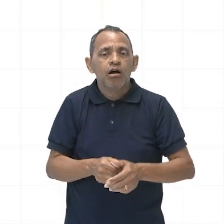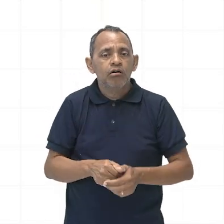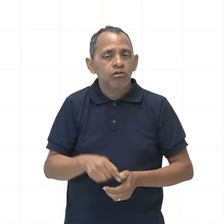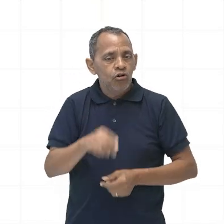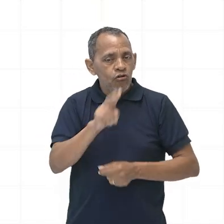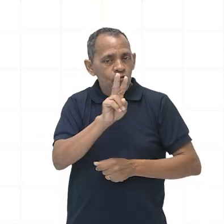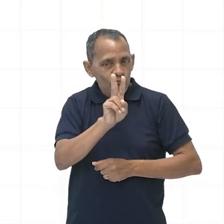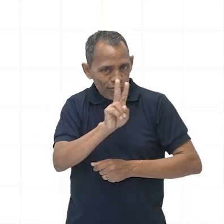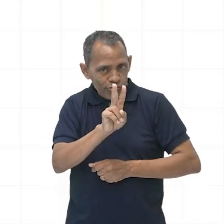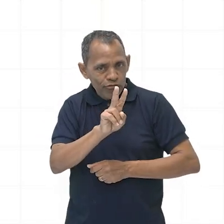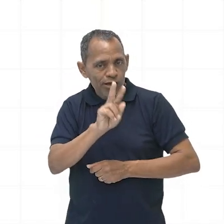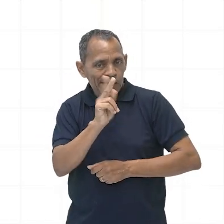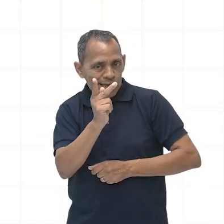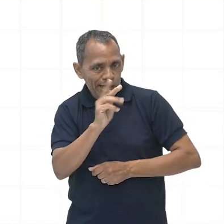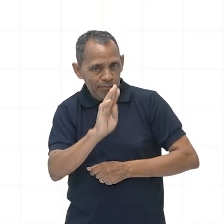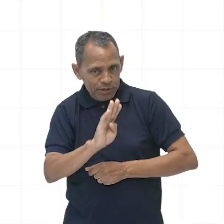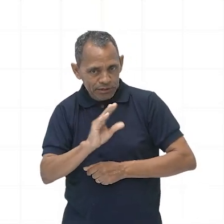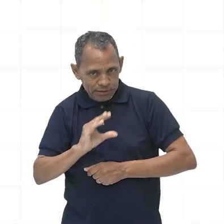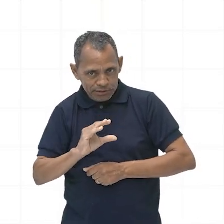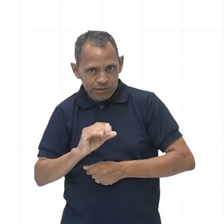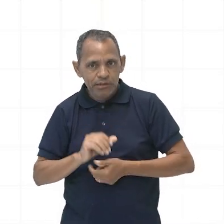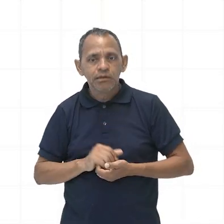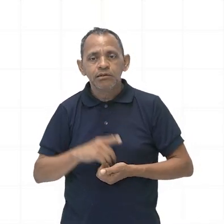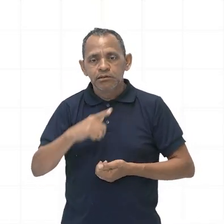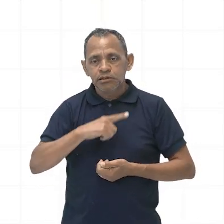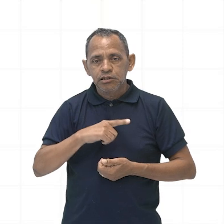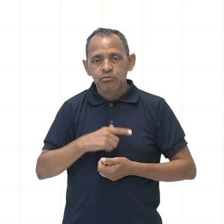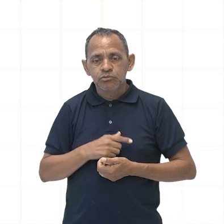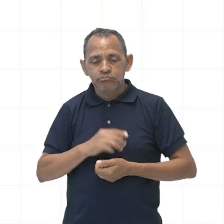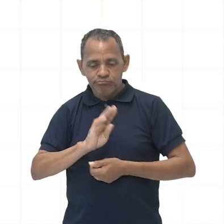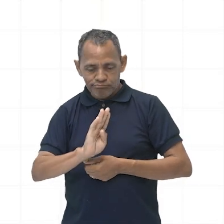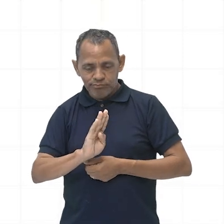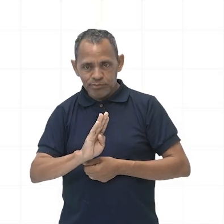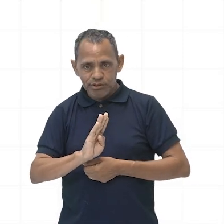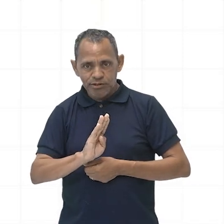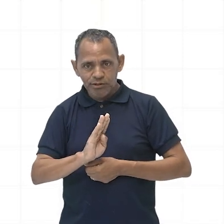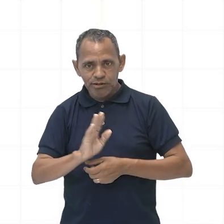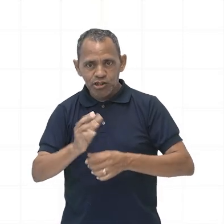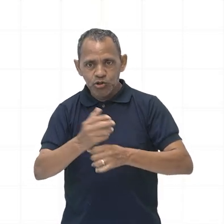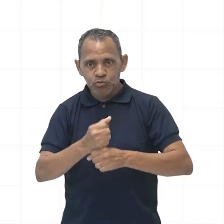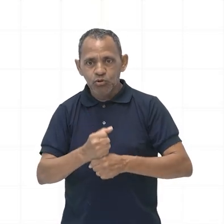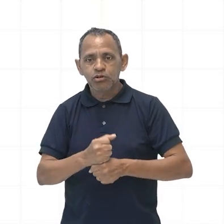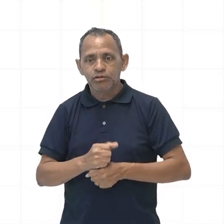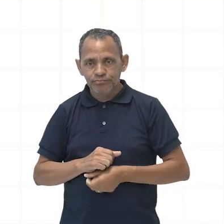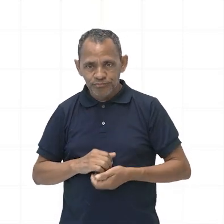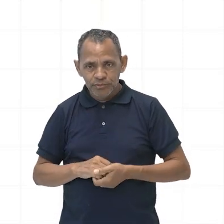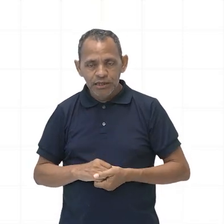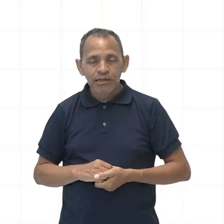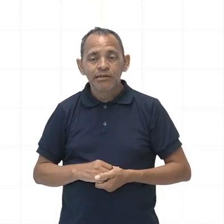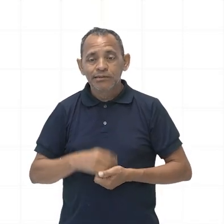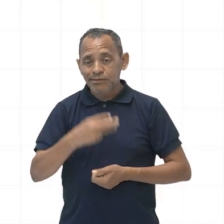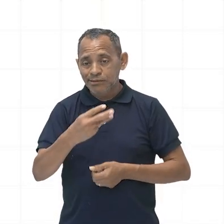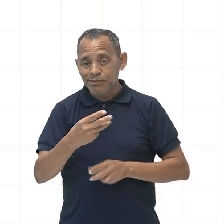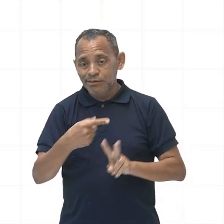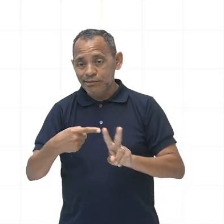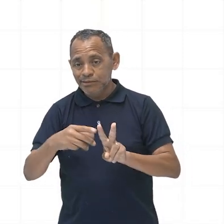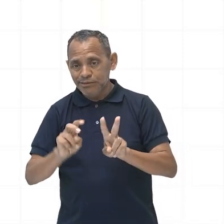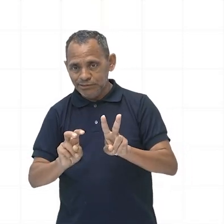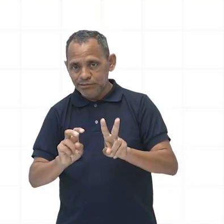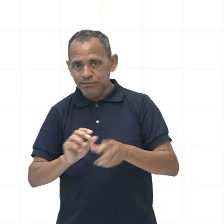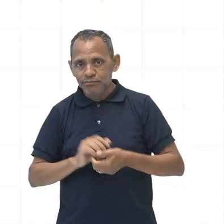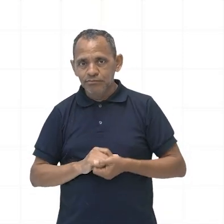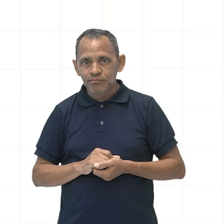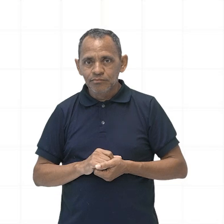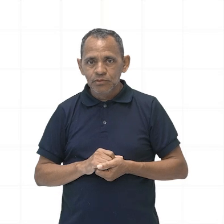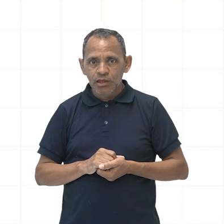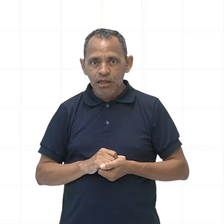C. Então, nós obtemos o B aqui como tendo 3 raiz de 5. Professor, só antes de ir embora, então mostra